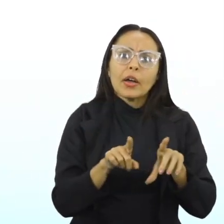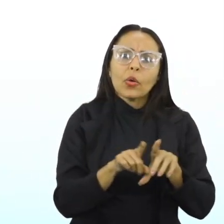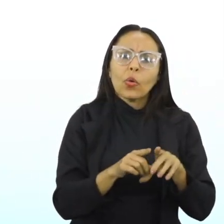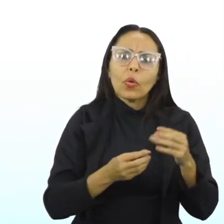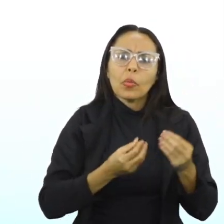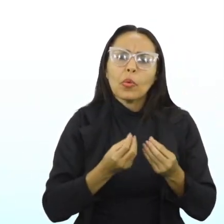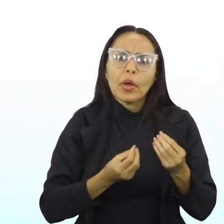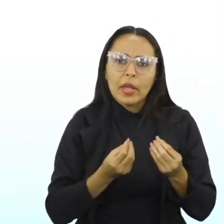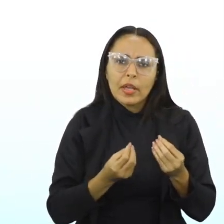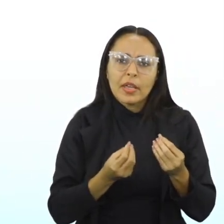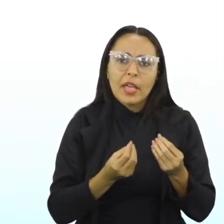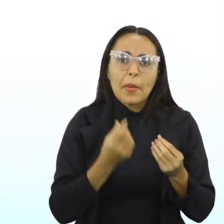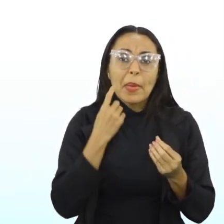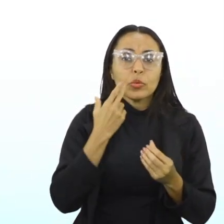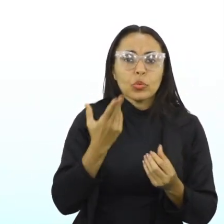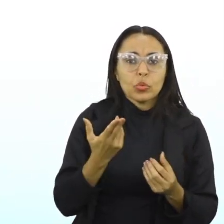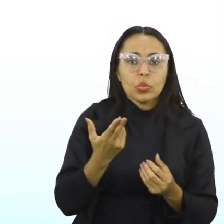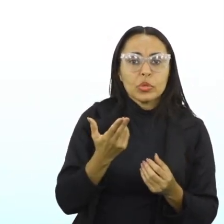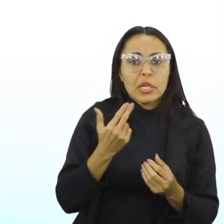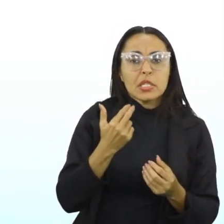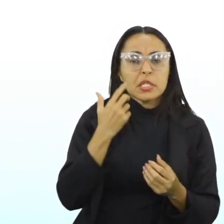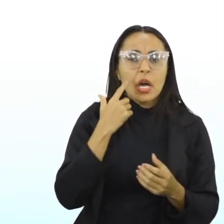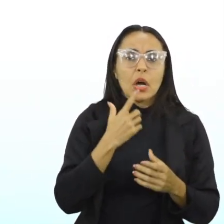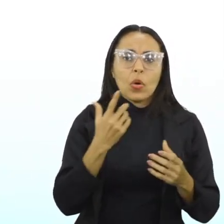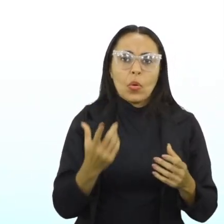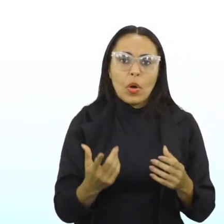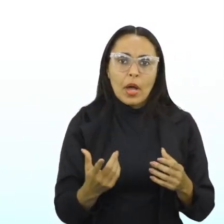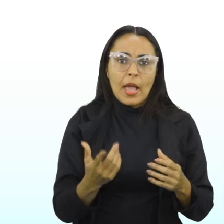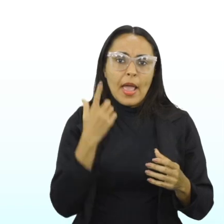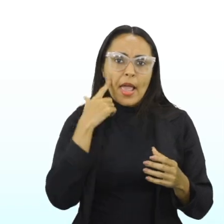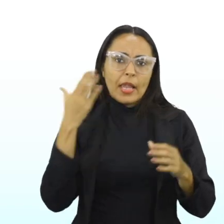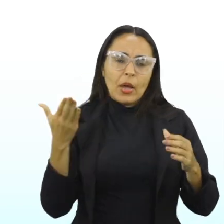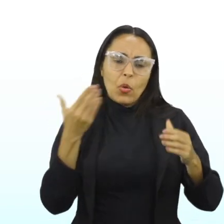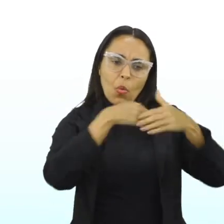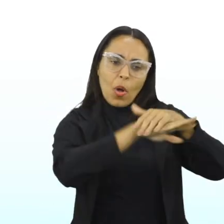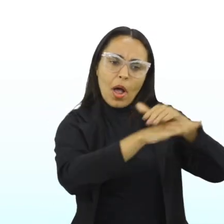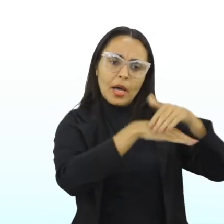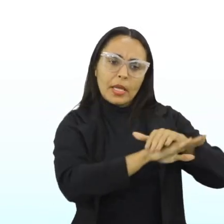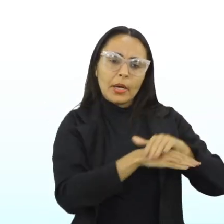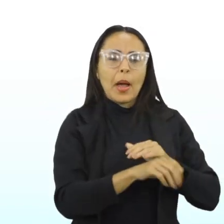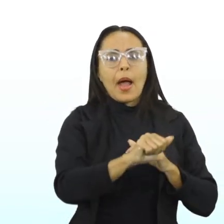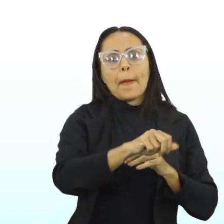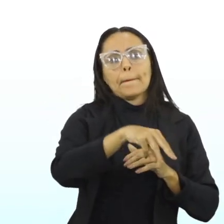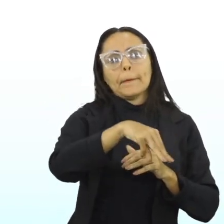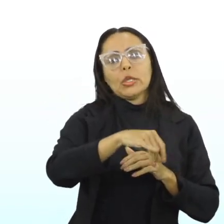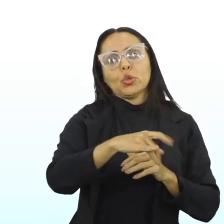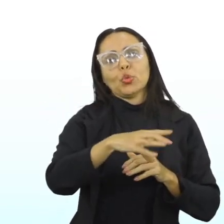a forma de nutrição dela. E quando ela não usa aquela glicose, ela armazena na forma de amido.